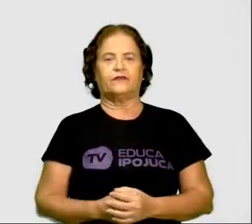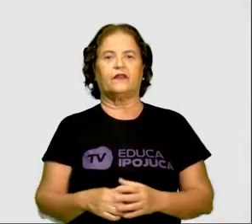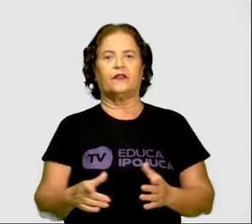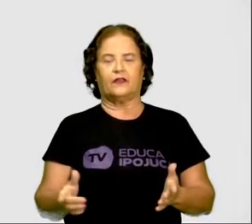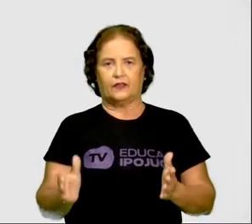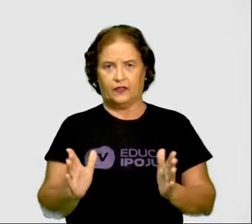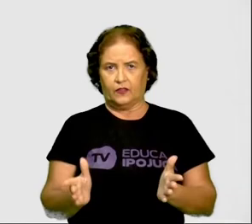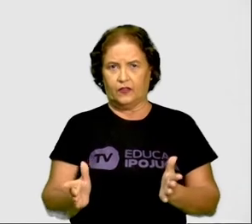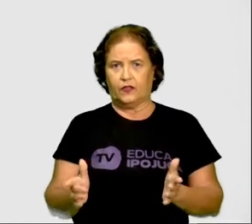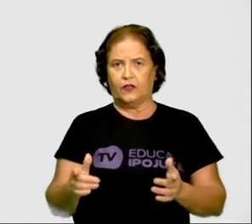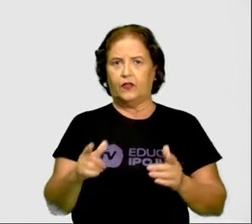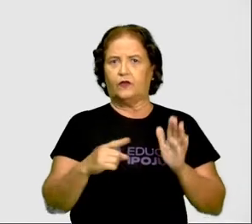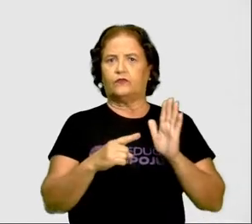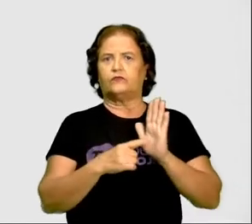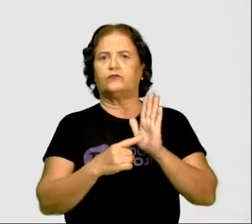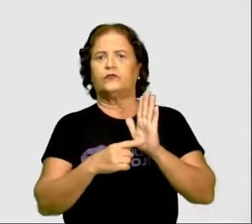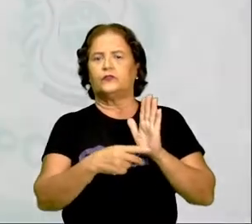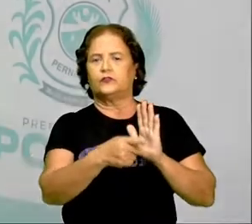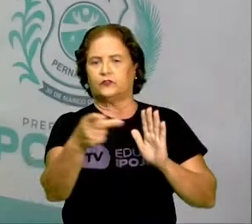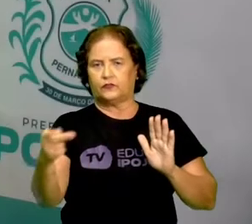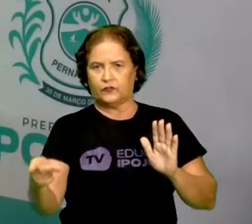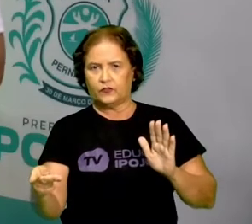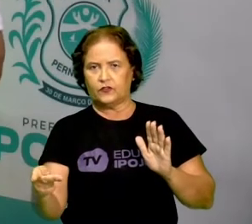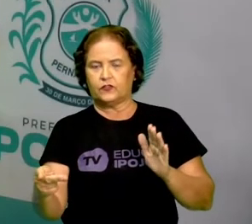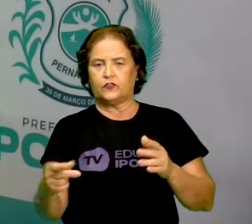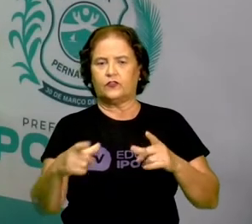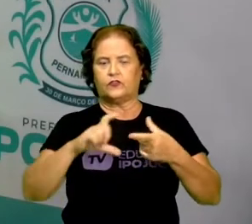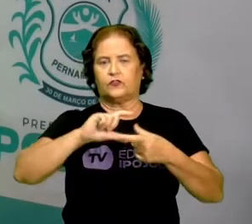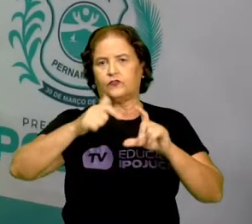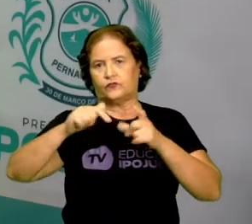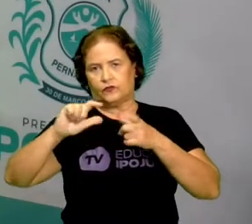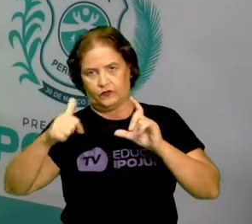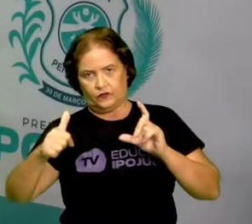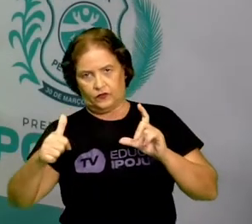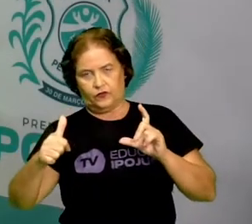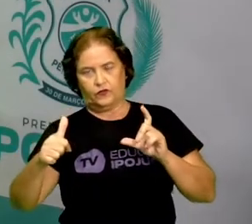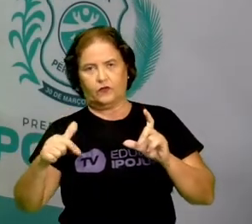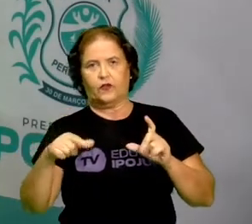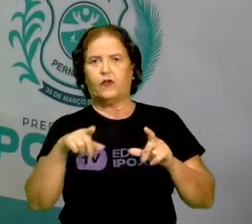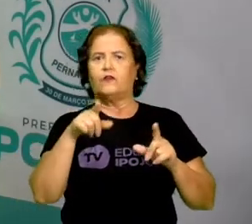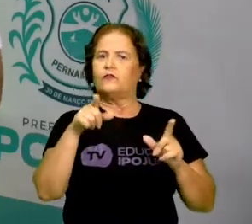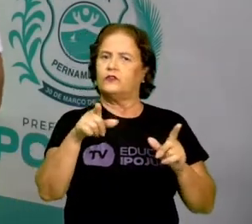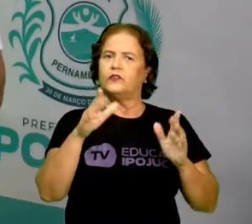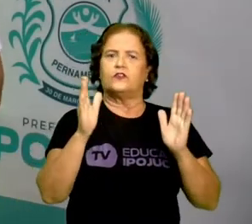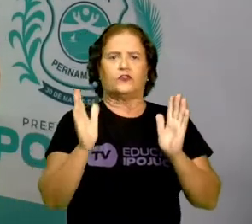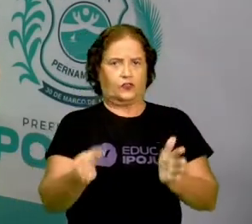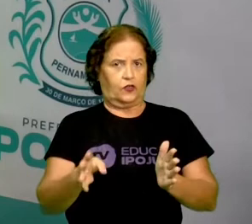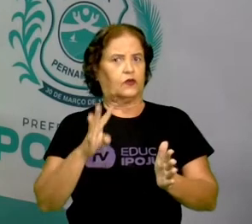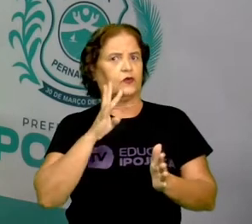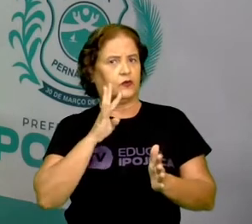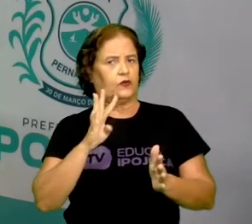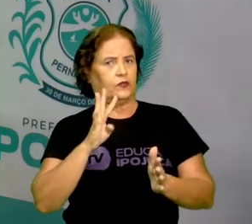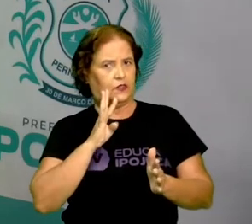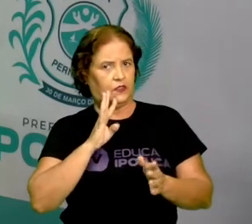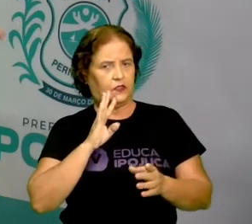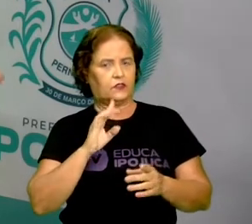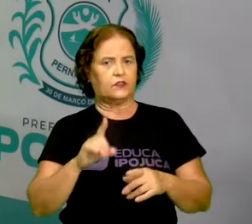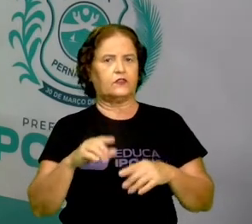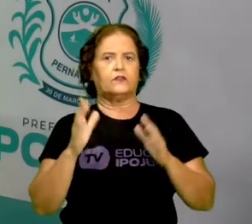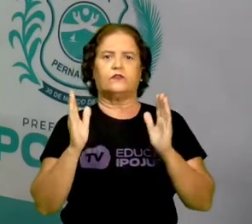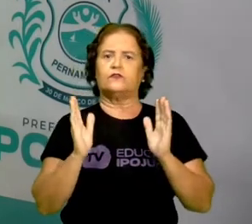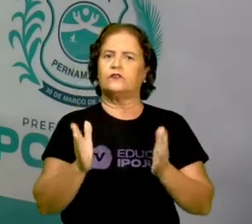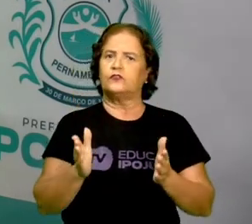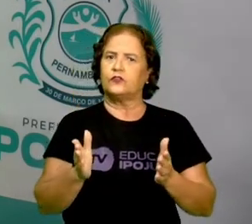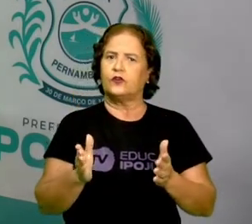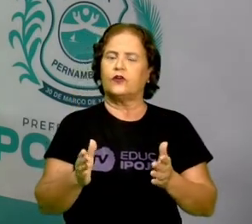E aí eu trago para vocês aqui as nossas figuras geométricas. Não que vocês não a conheçam. Claro, em algum momento da